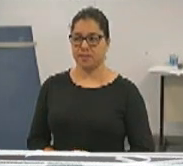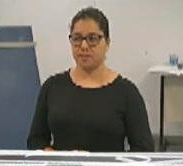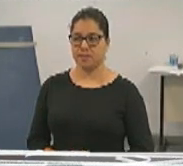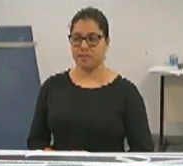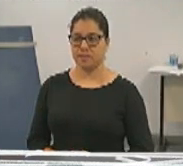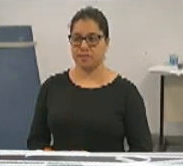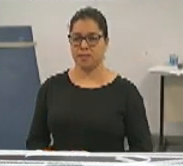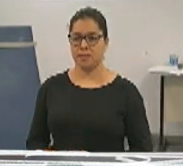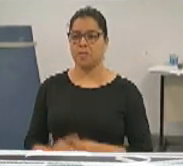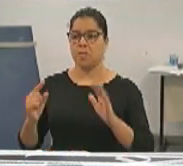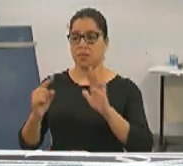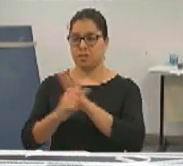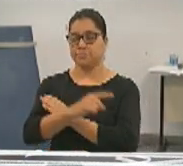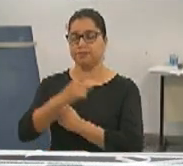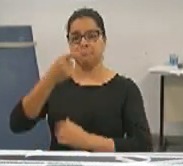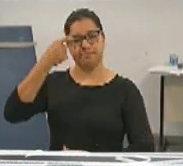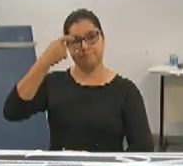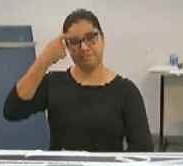Professora Liane,